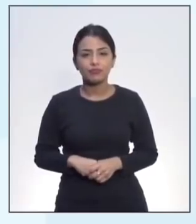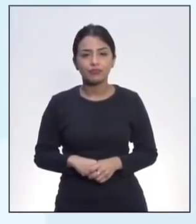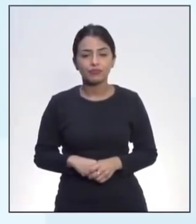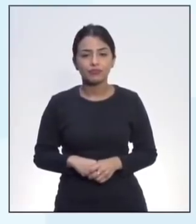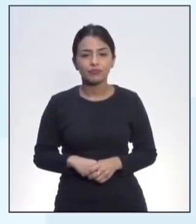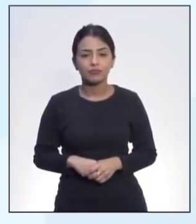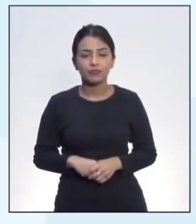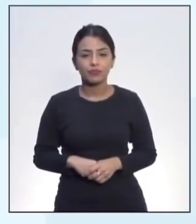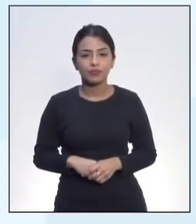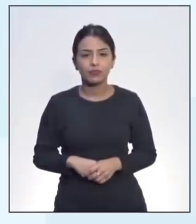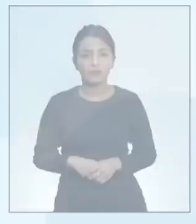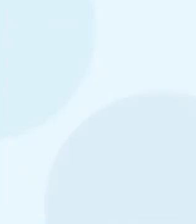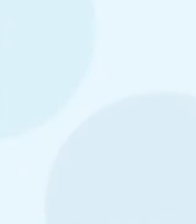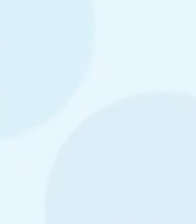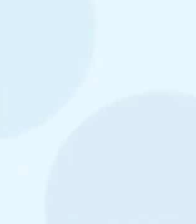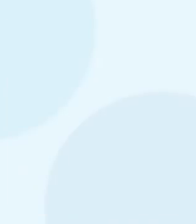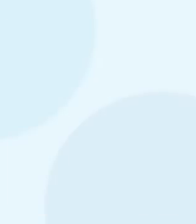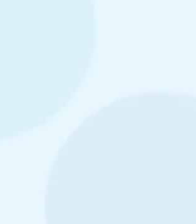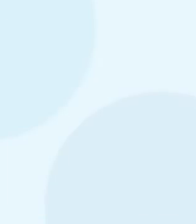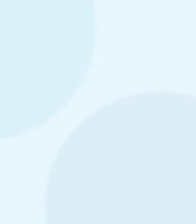gente já retorna.